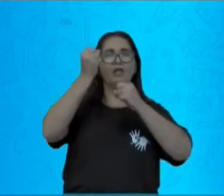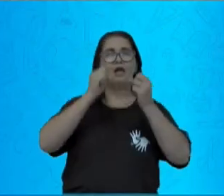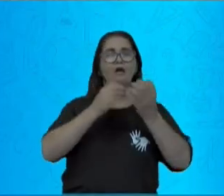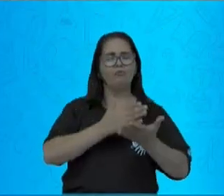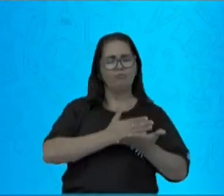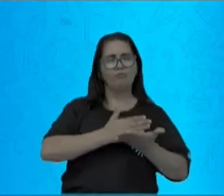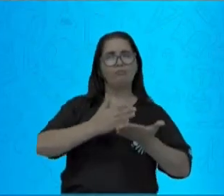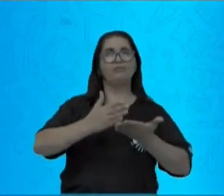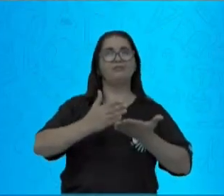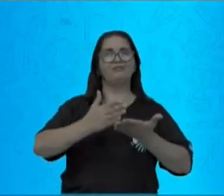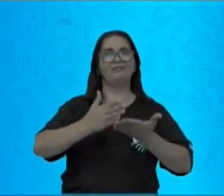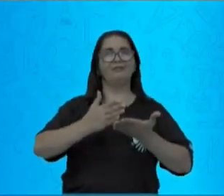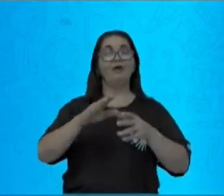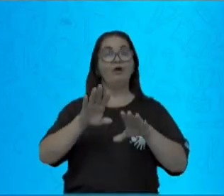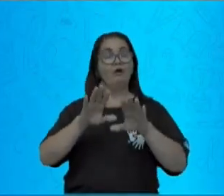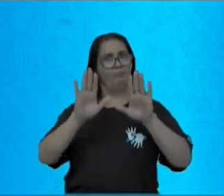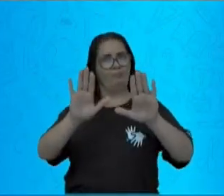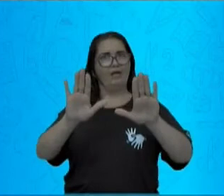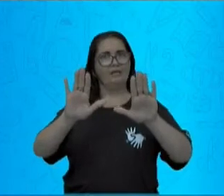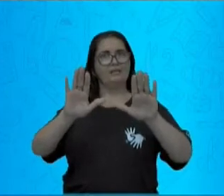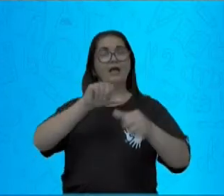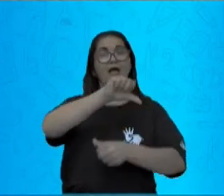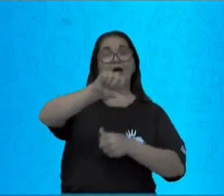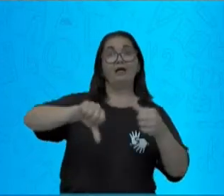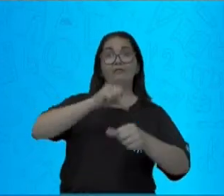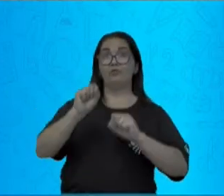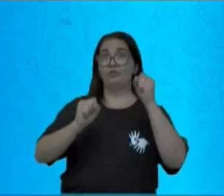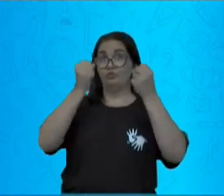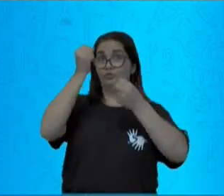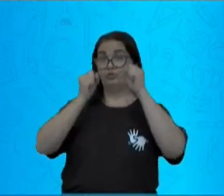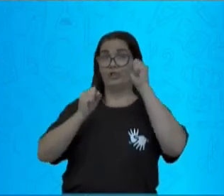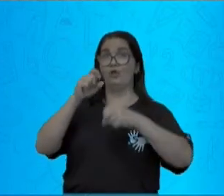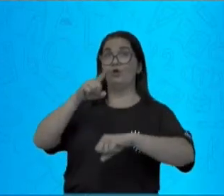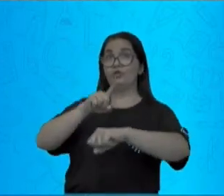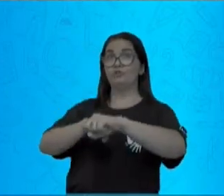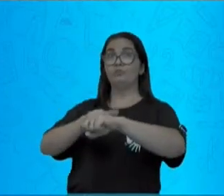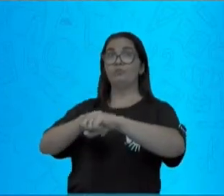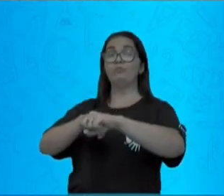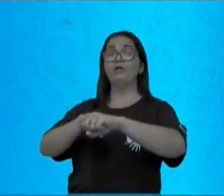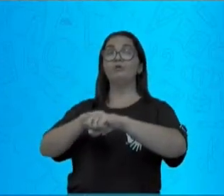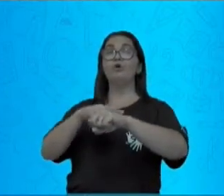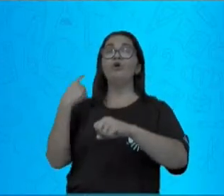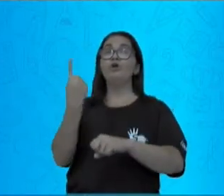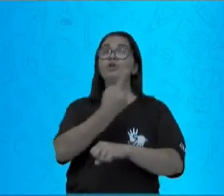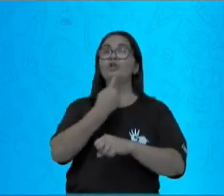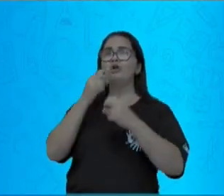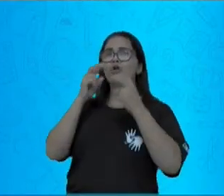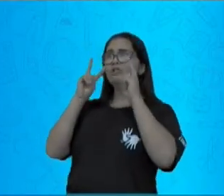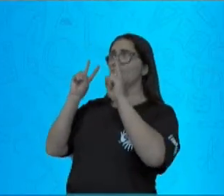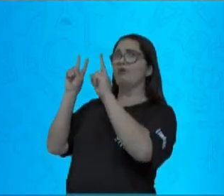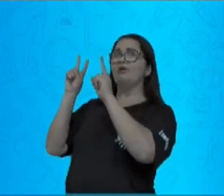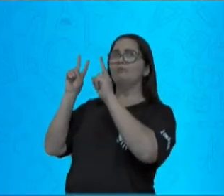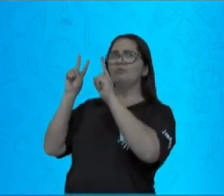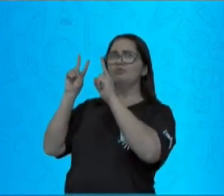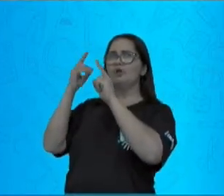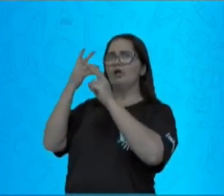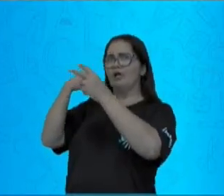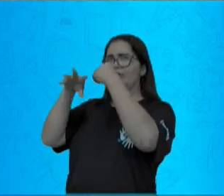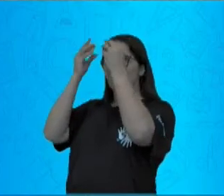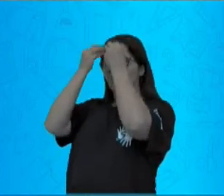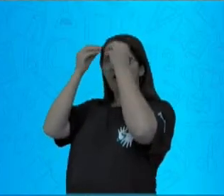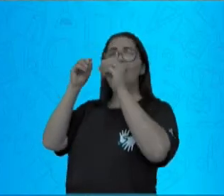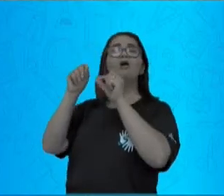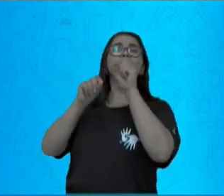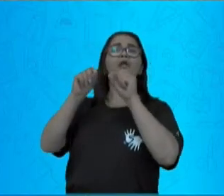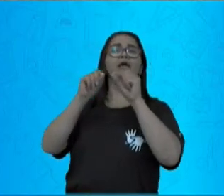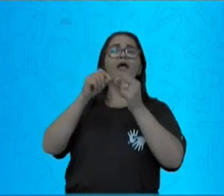Industrial. Mas a Revolução Industrial trouxe para nós, então, que nós temos que ficar gravado: o fim do